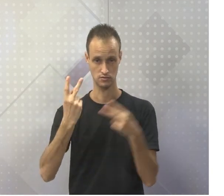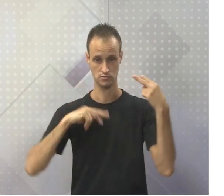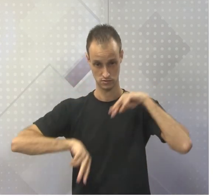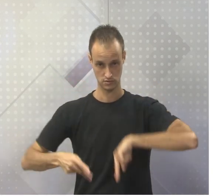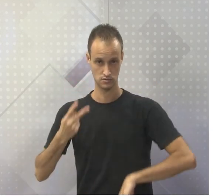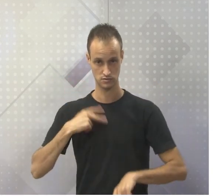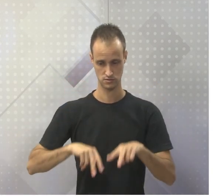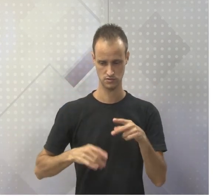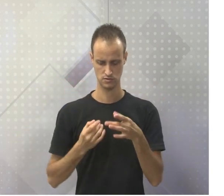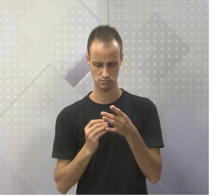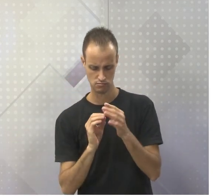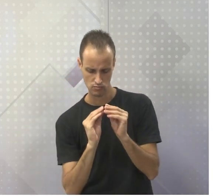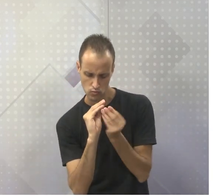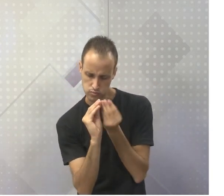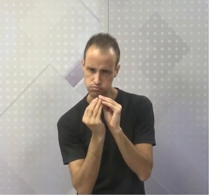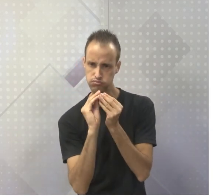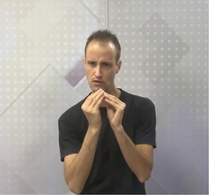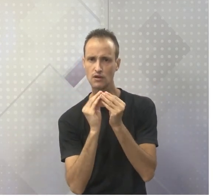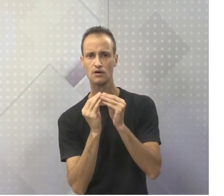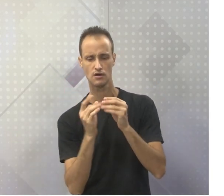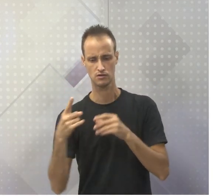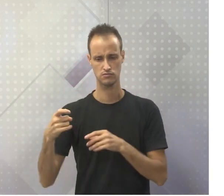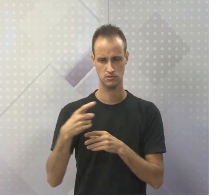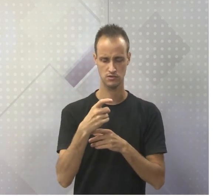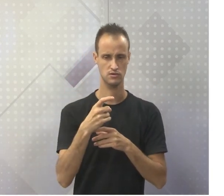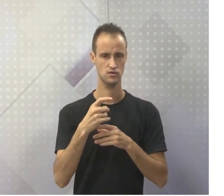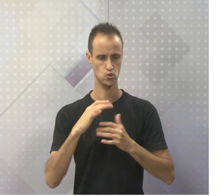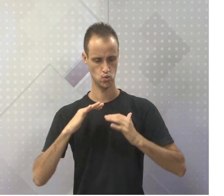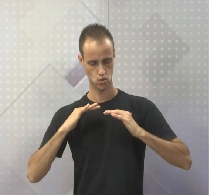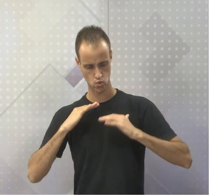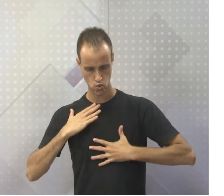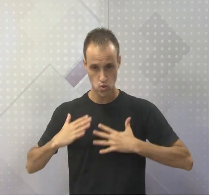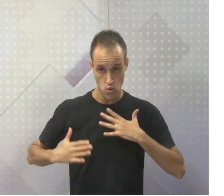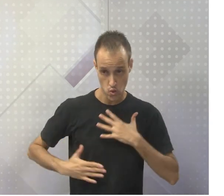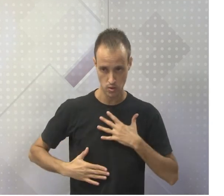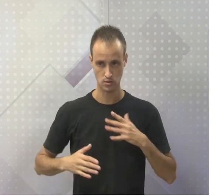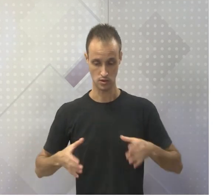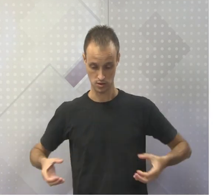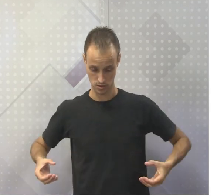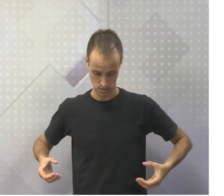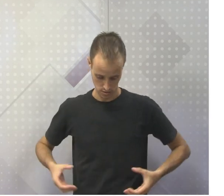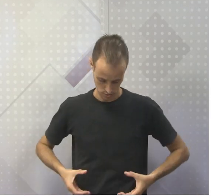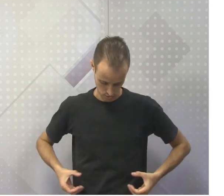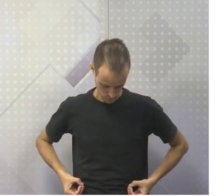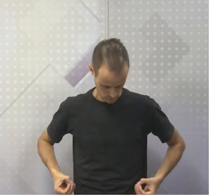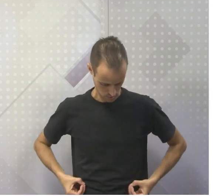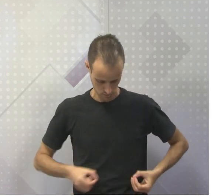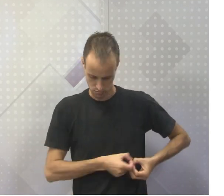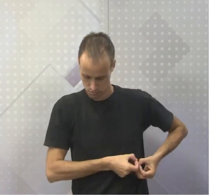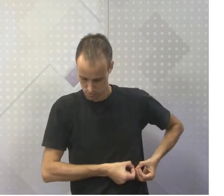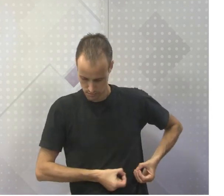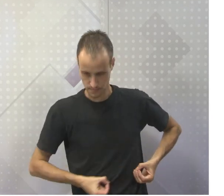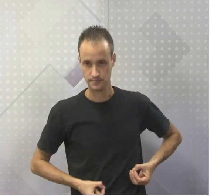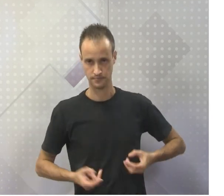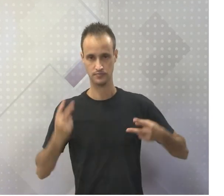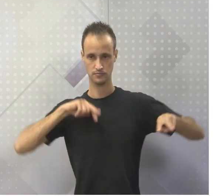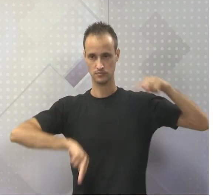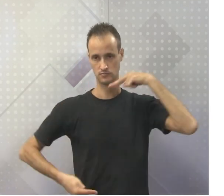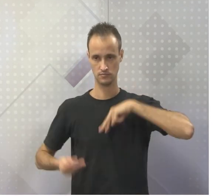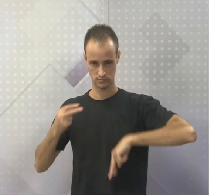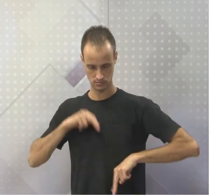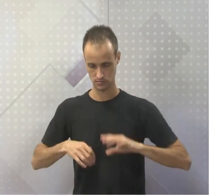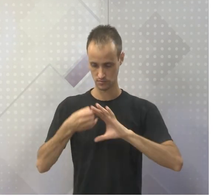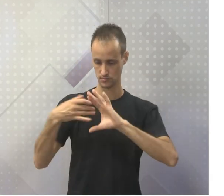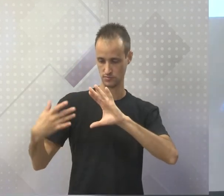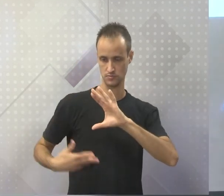e produção de esperma, e a massa músculo-esquelética, que é o ovário, prepara o útero e as mamas, e o estrogênio, características